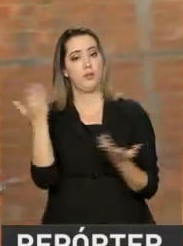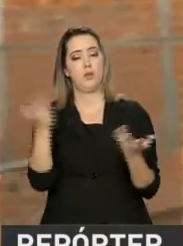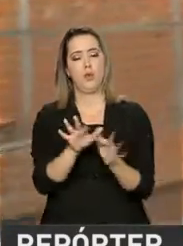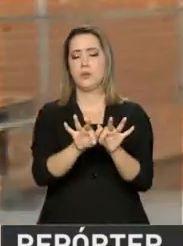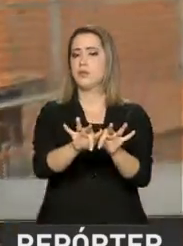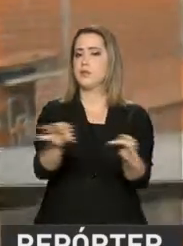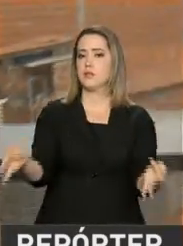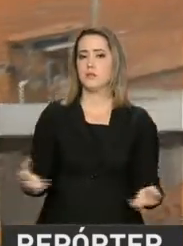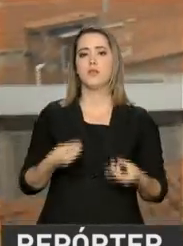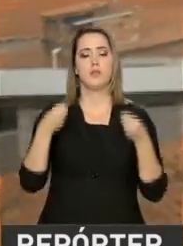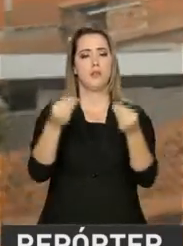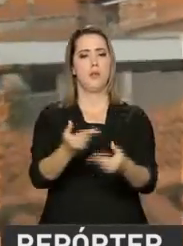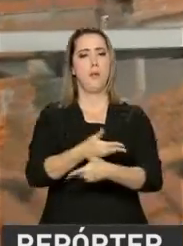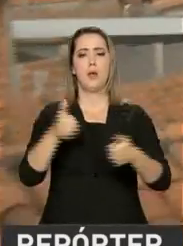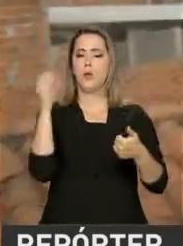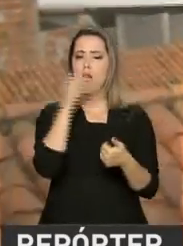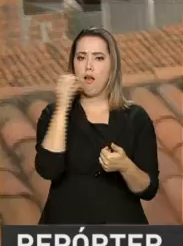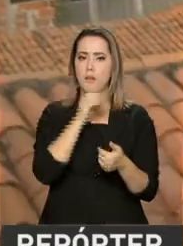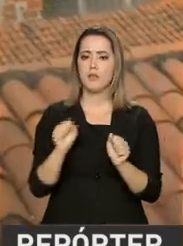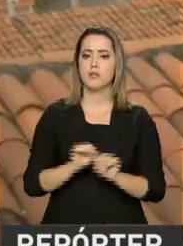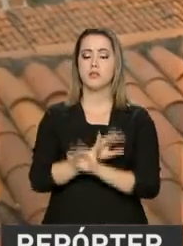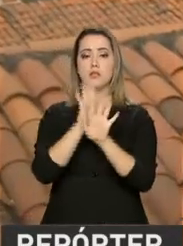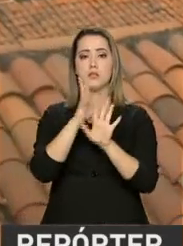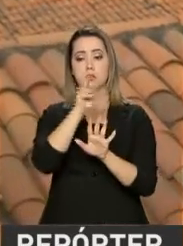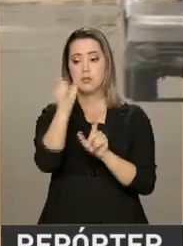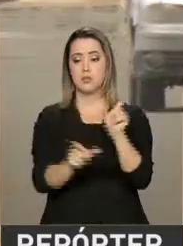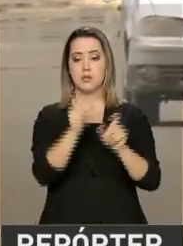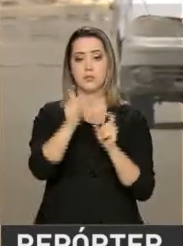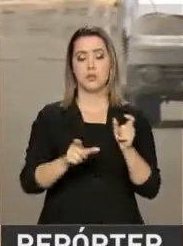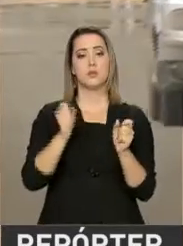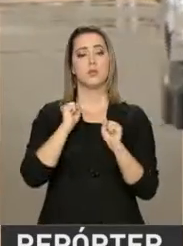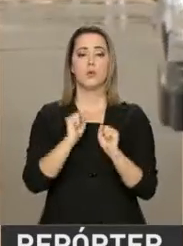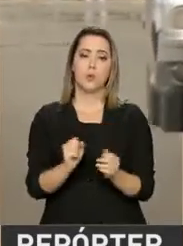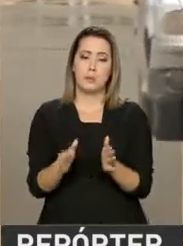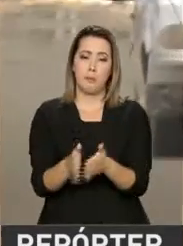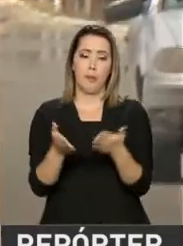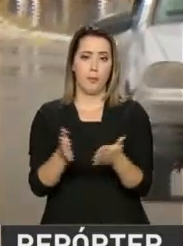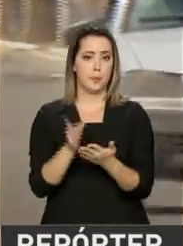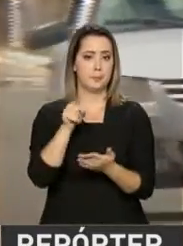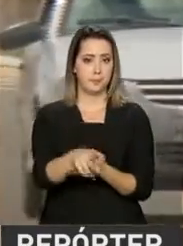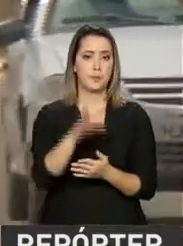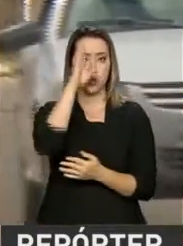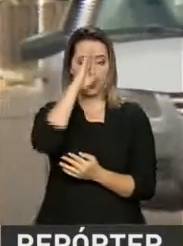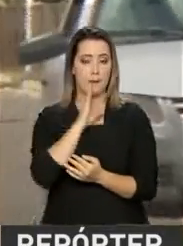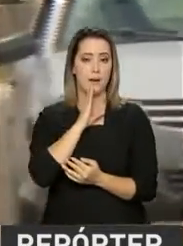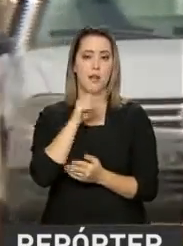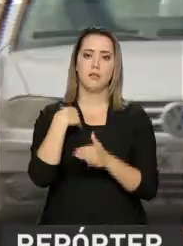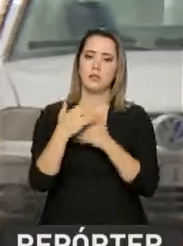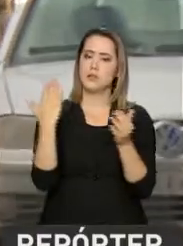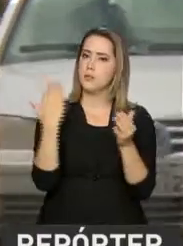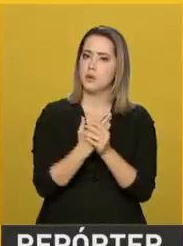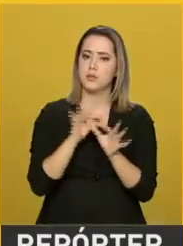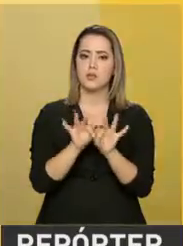simplificar e dar mais agilidade na transferência dos imóveis para pessoas com baixo poder aquisitivo que será gratuita e com um processo